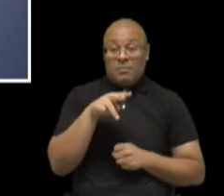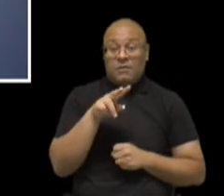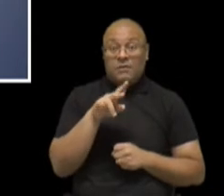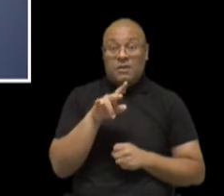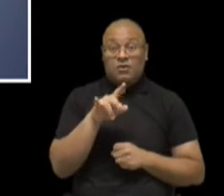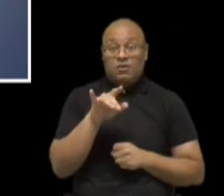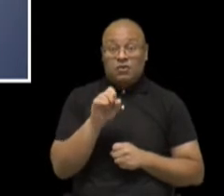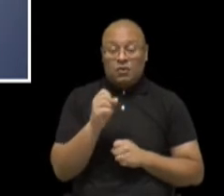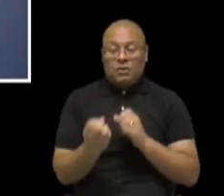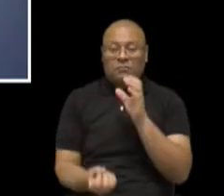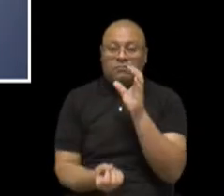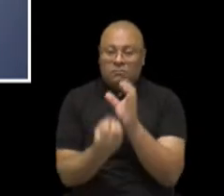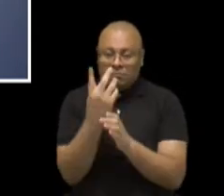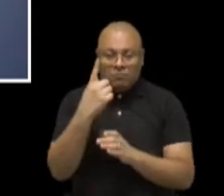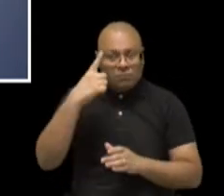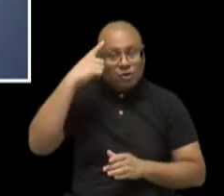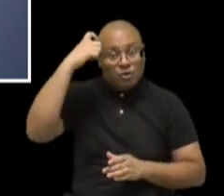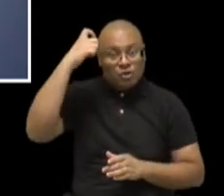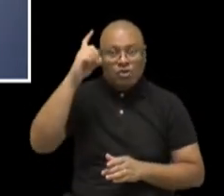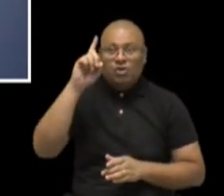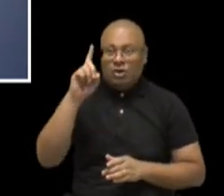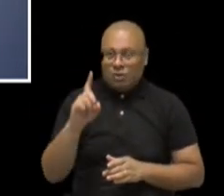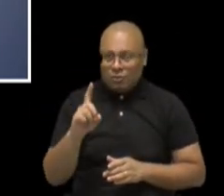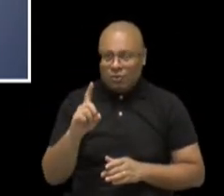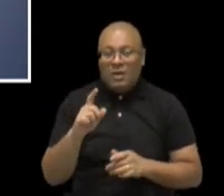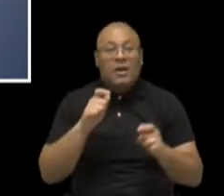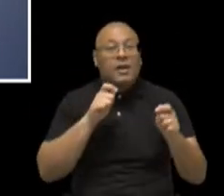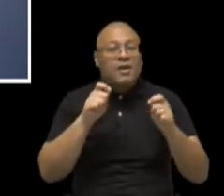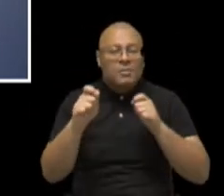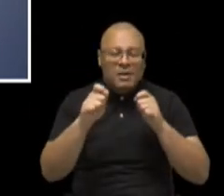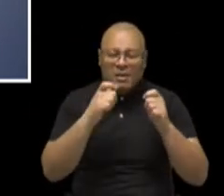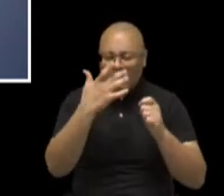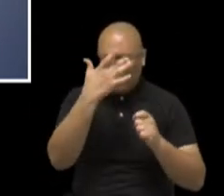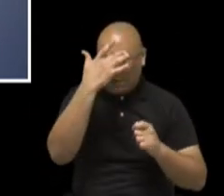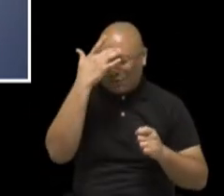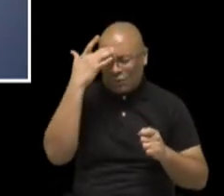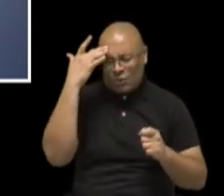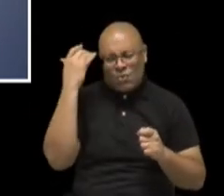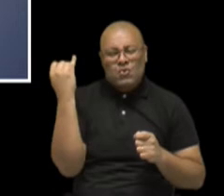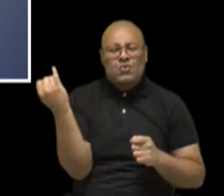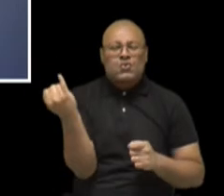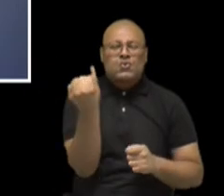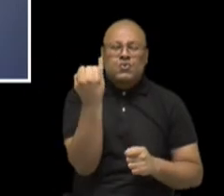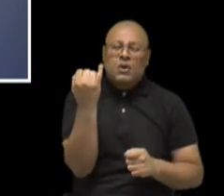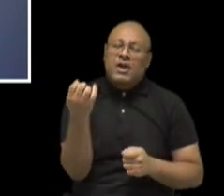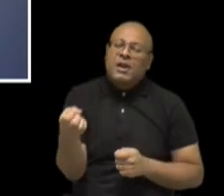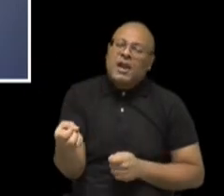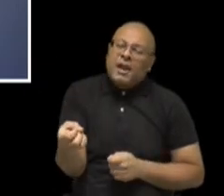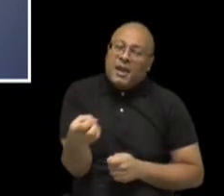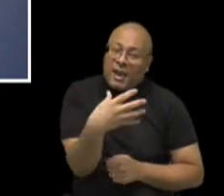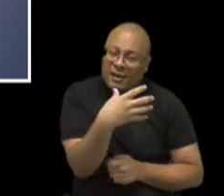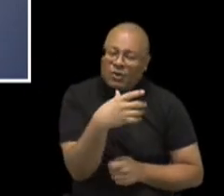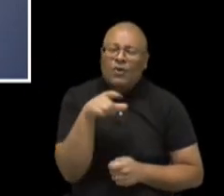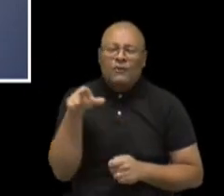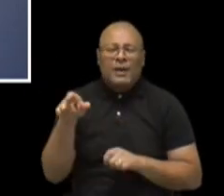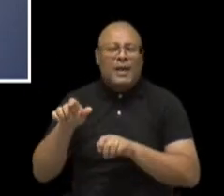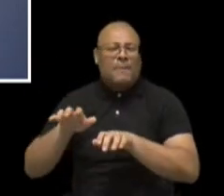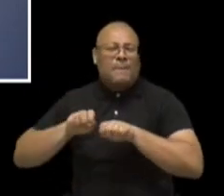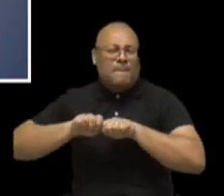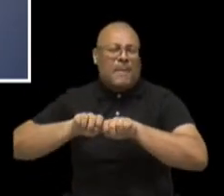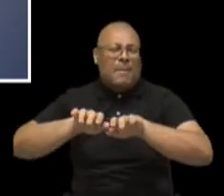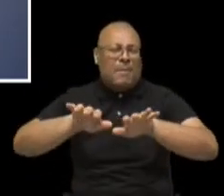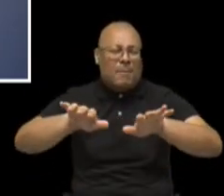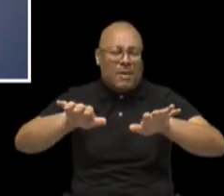diretora criativa da marca. E para entrevistar uma pessoa tão importante, apesar de nova, né, super influente no mercado da